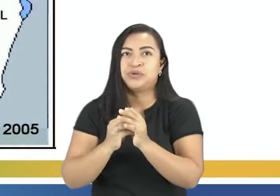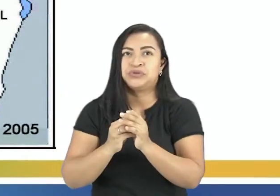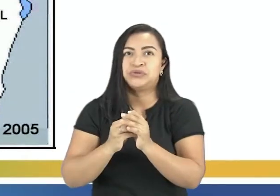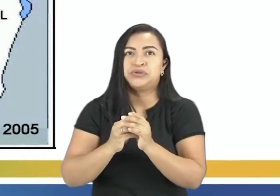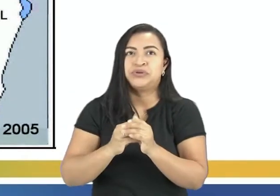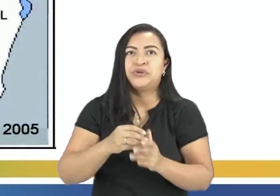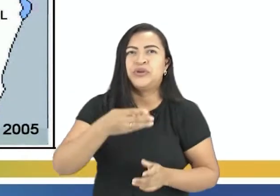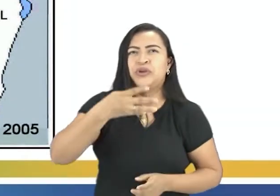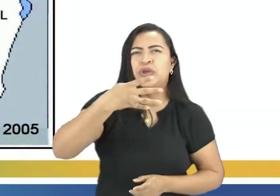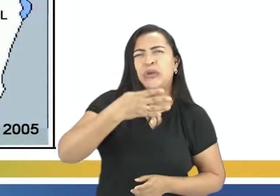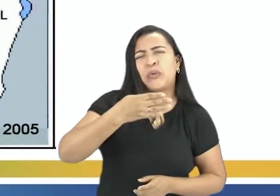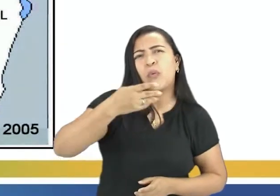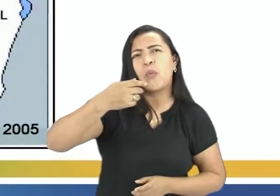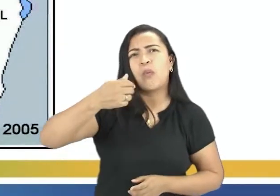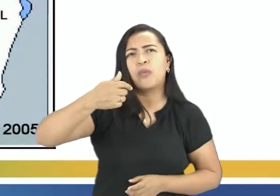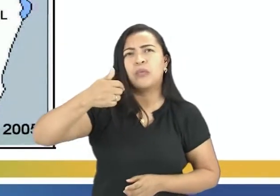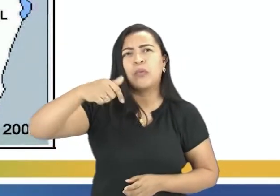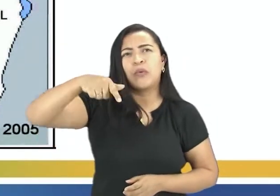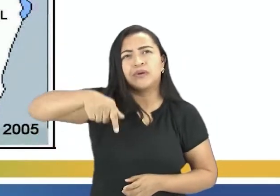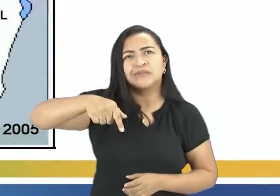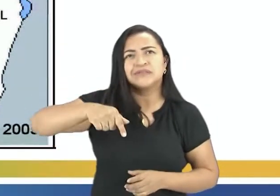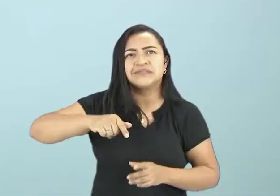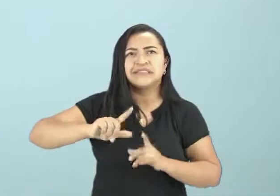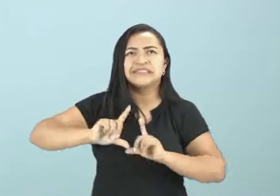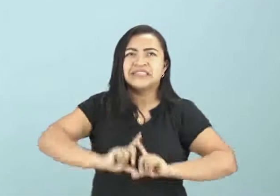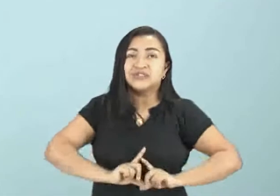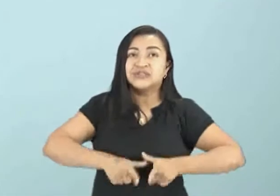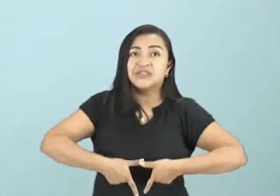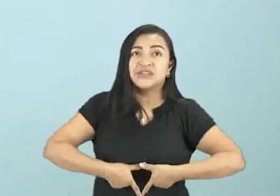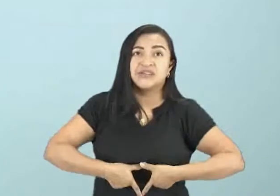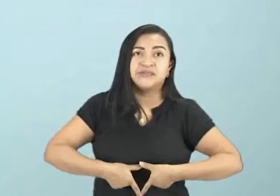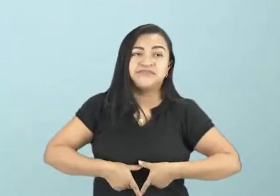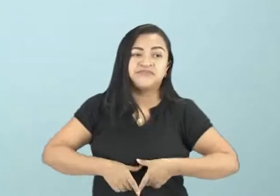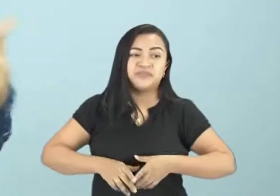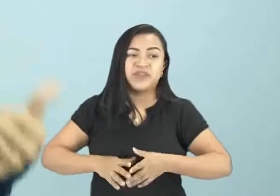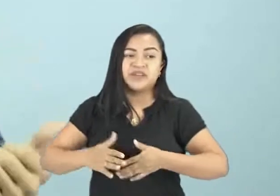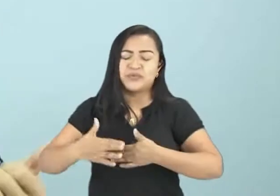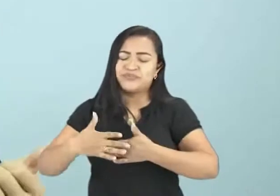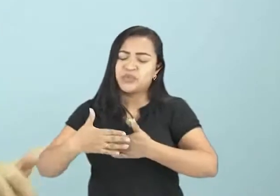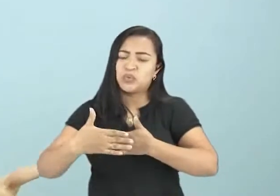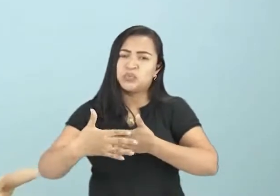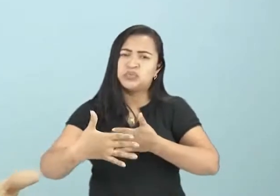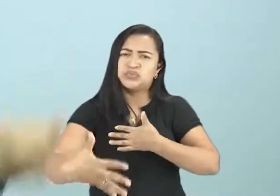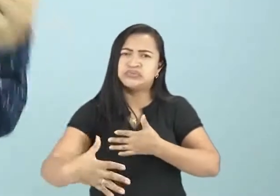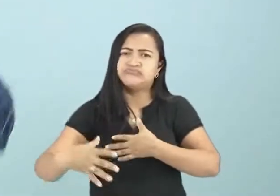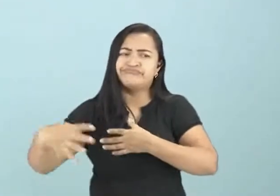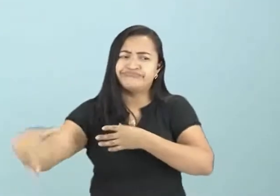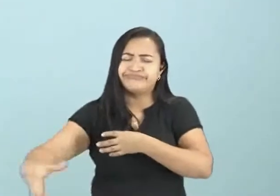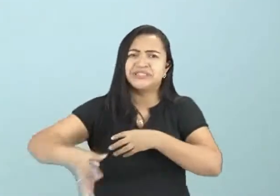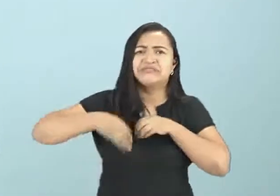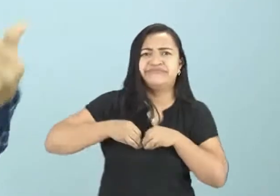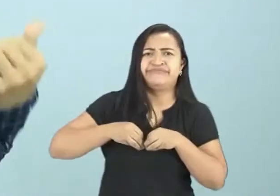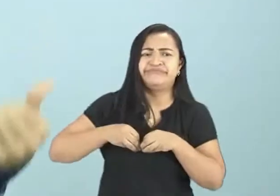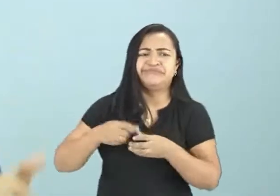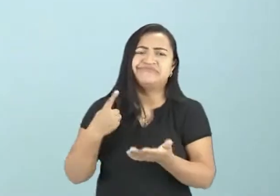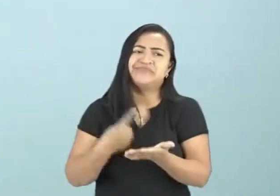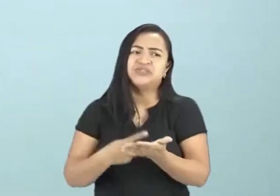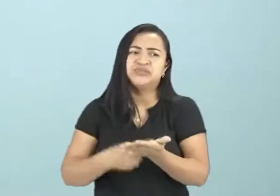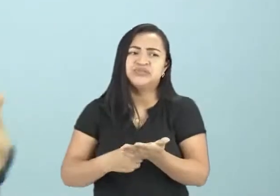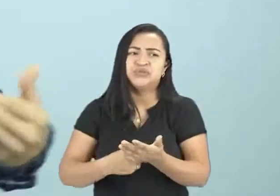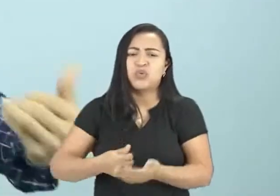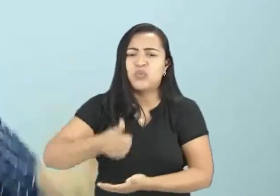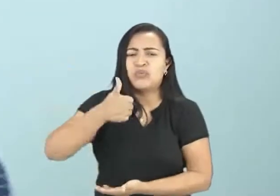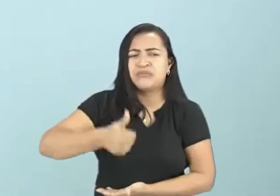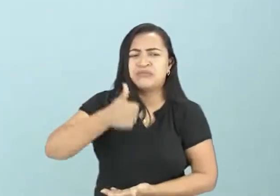Então, o progresso de território foi para as mãos dos israelenses. O primeiro acordo que foi negado pelos